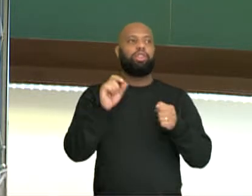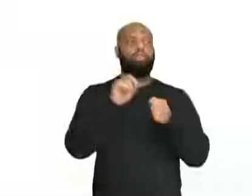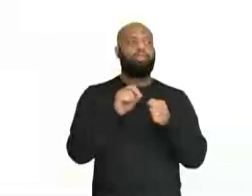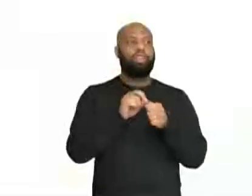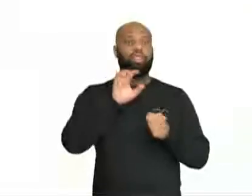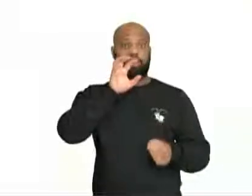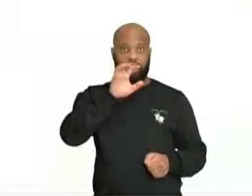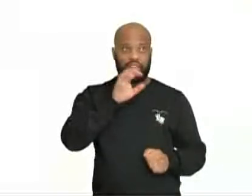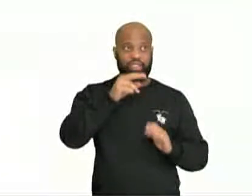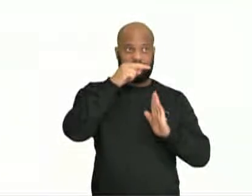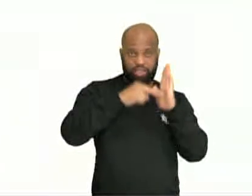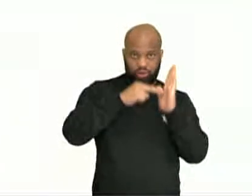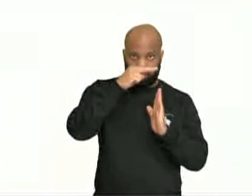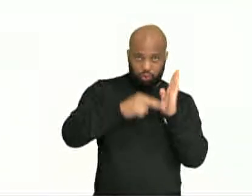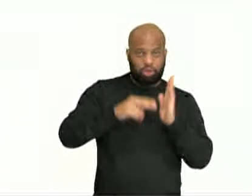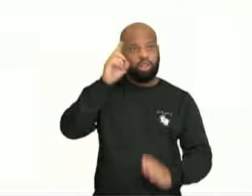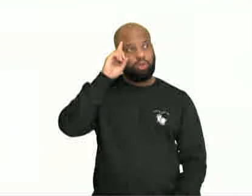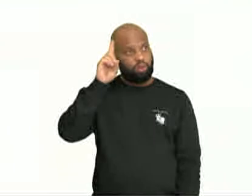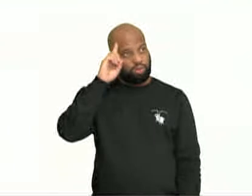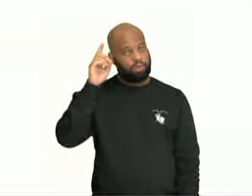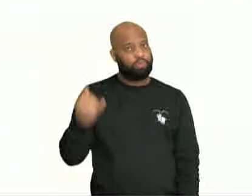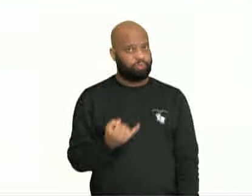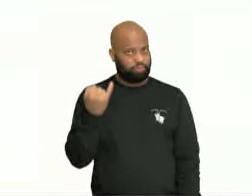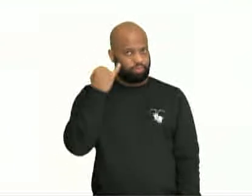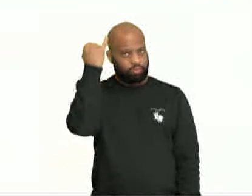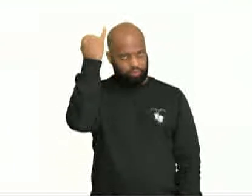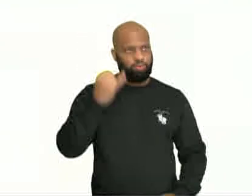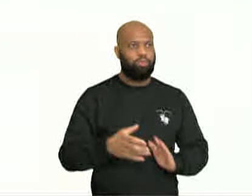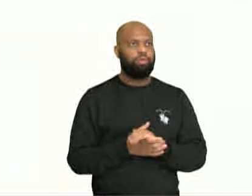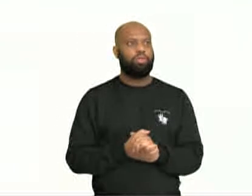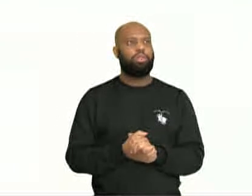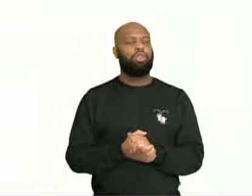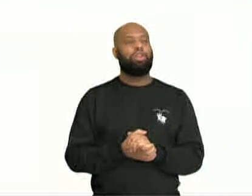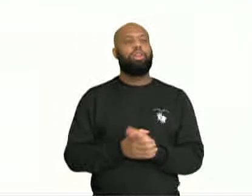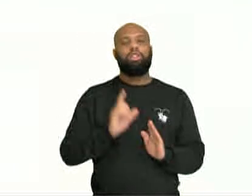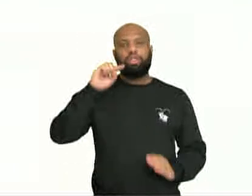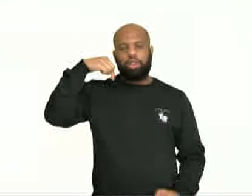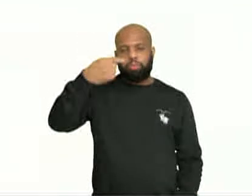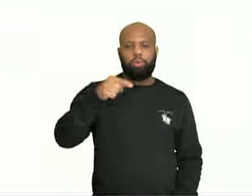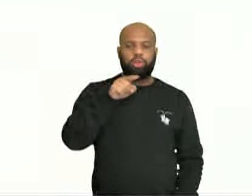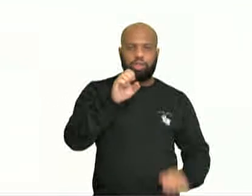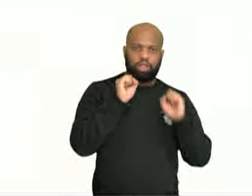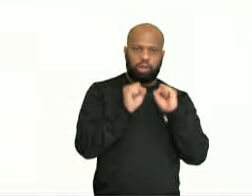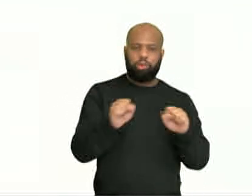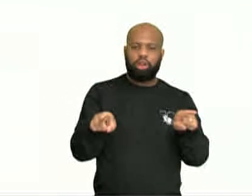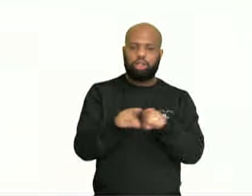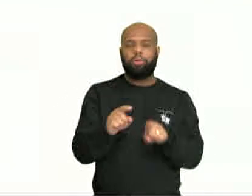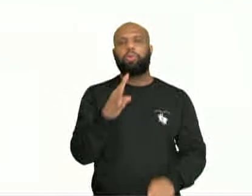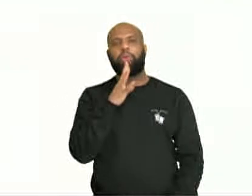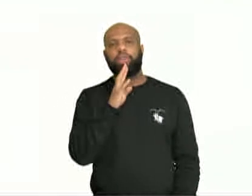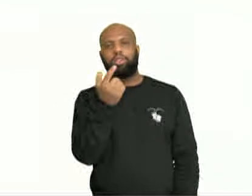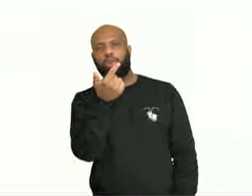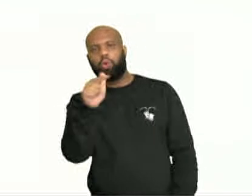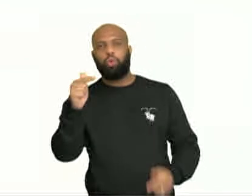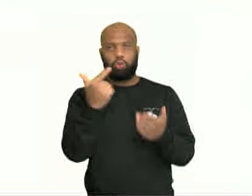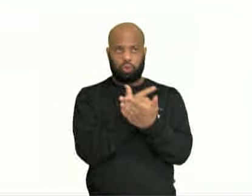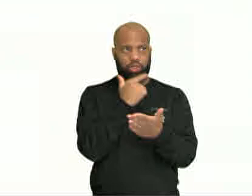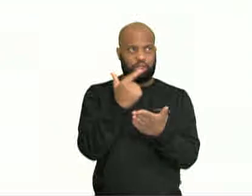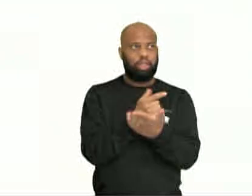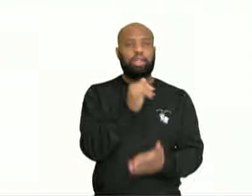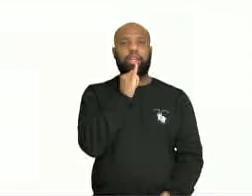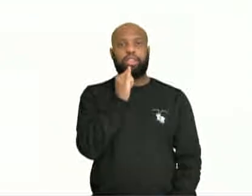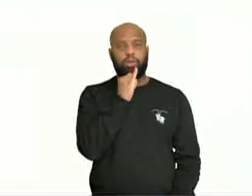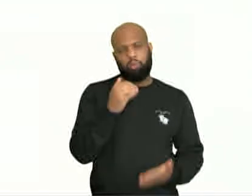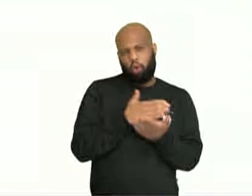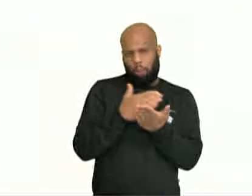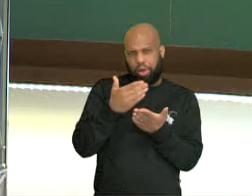essa leitura diária, né, como rotina, depois você pode conhecer outras obras, começando, por exemplo, por